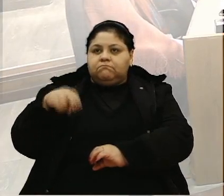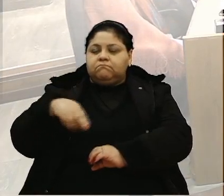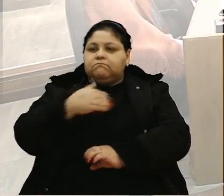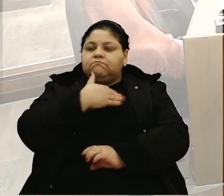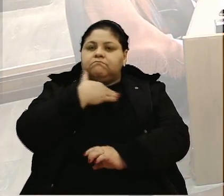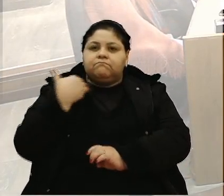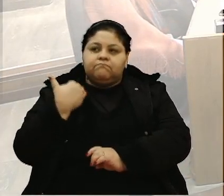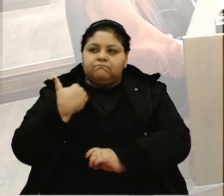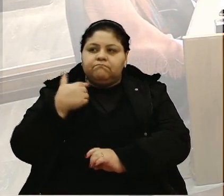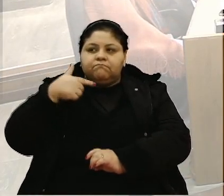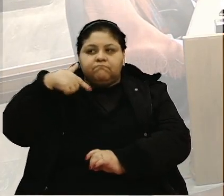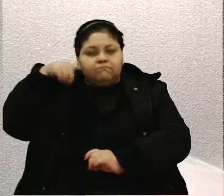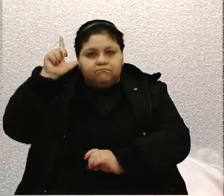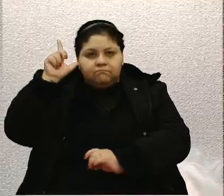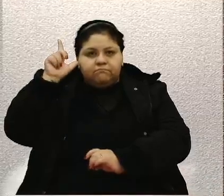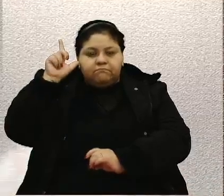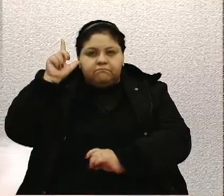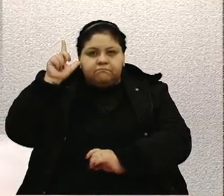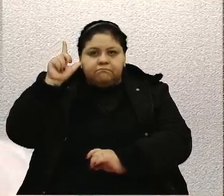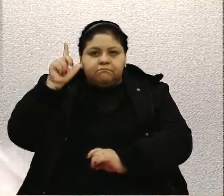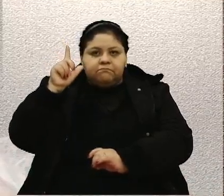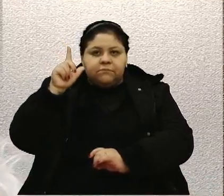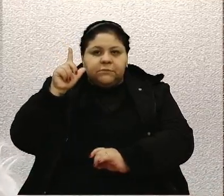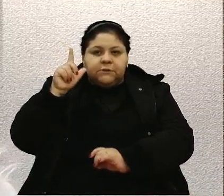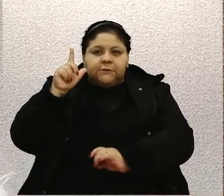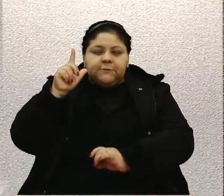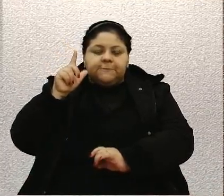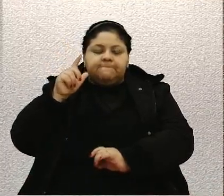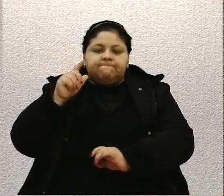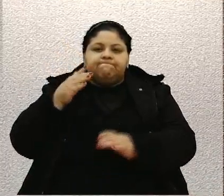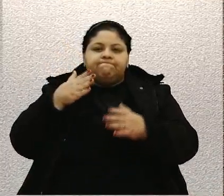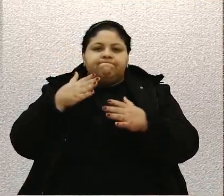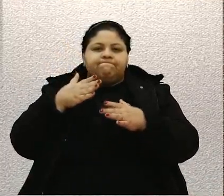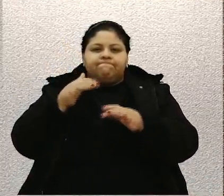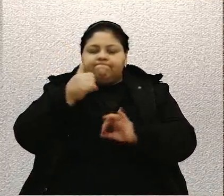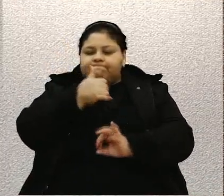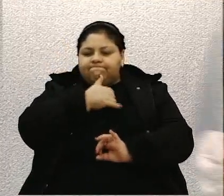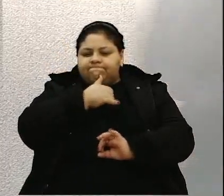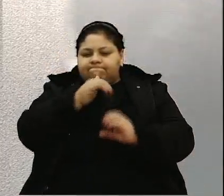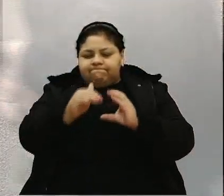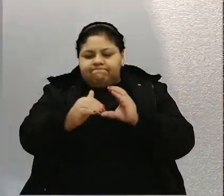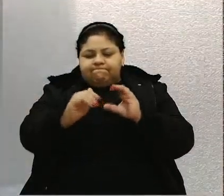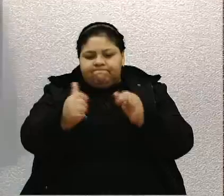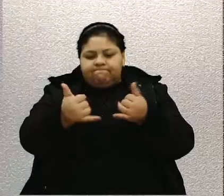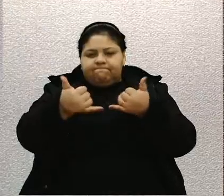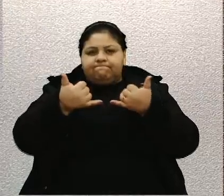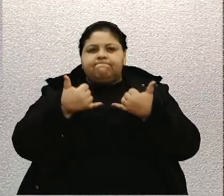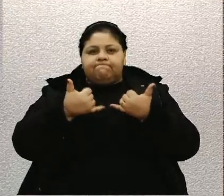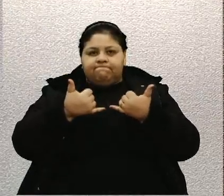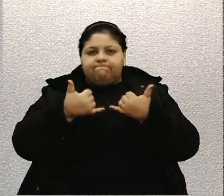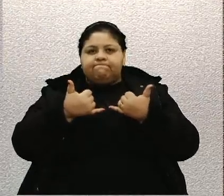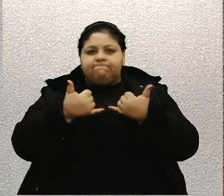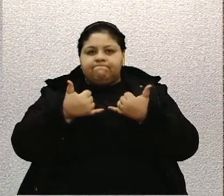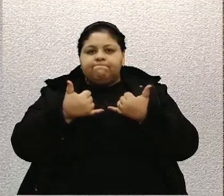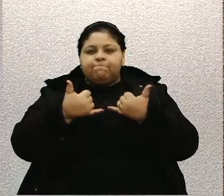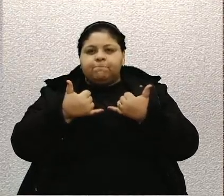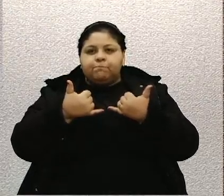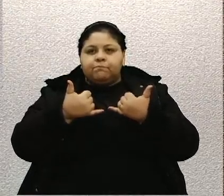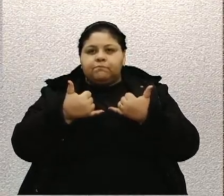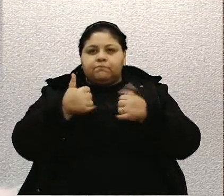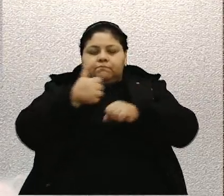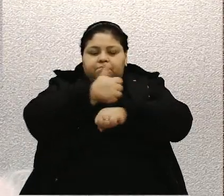falecido ontem. É com profundo pesar que recebemos a notícia do falecimento de Nelson Goulart Ramos,